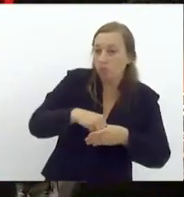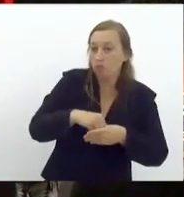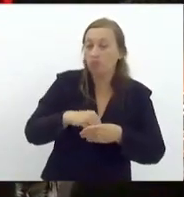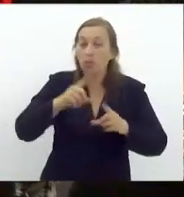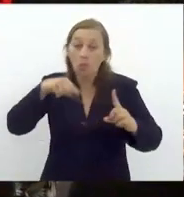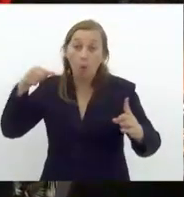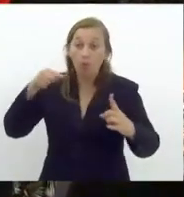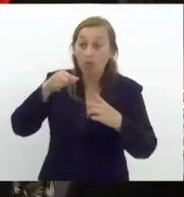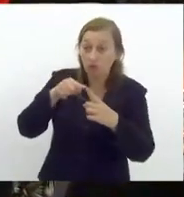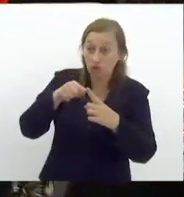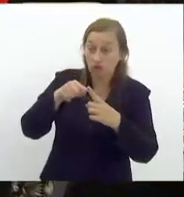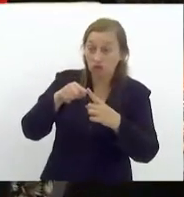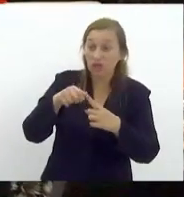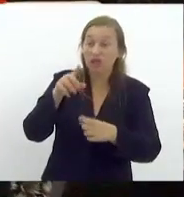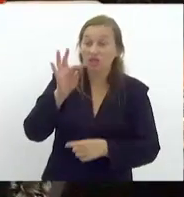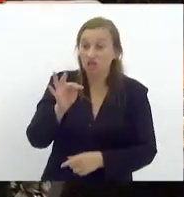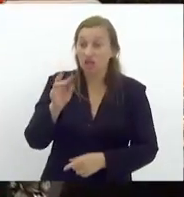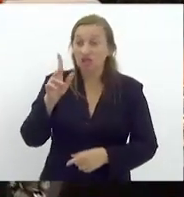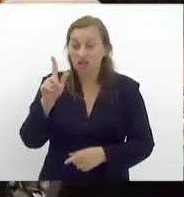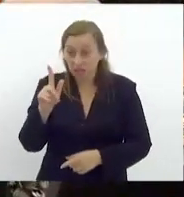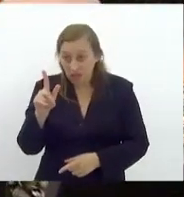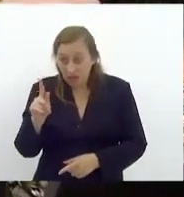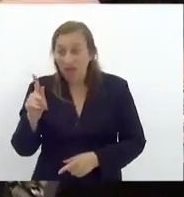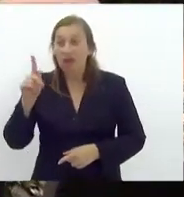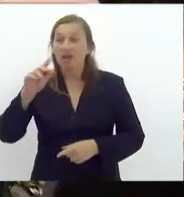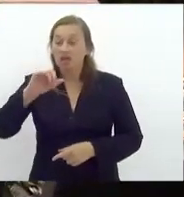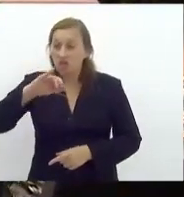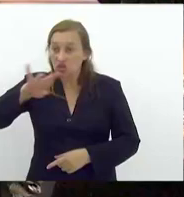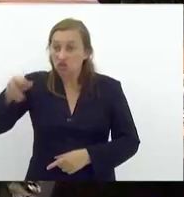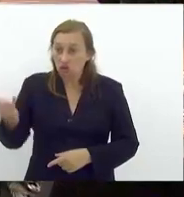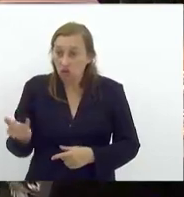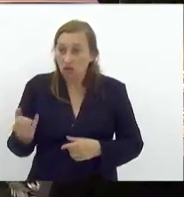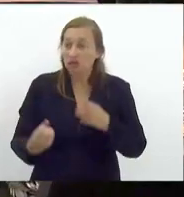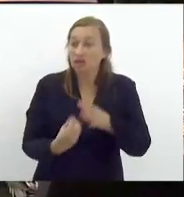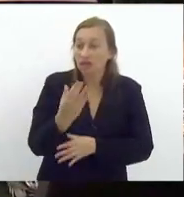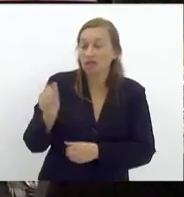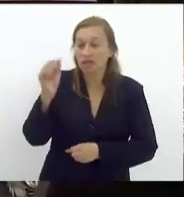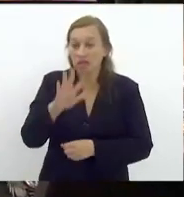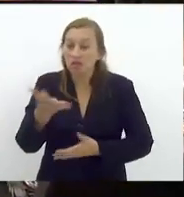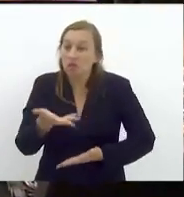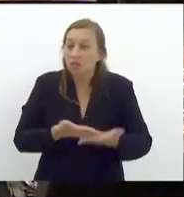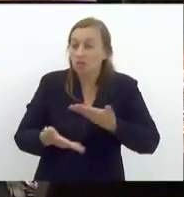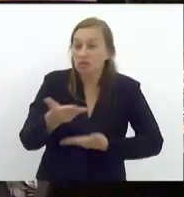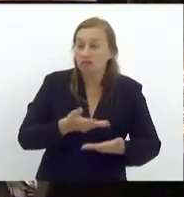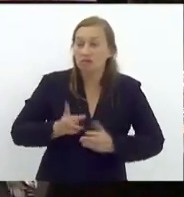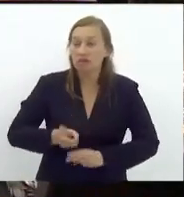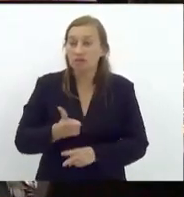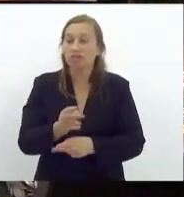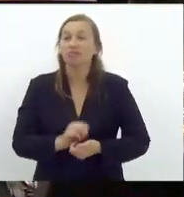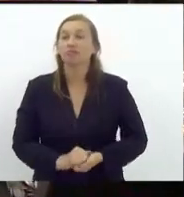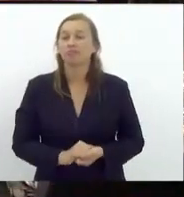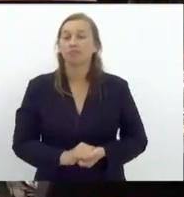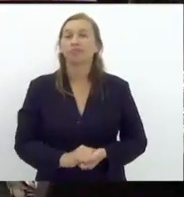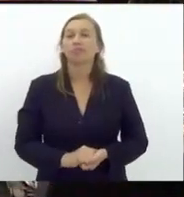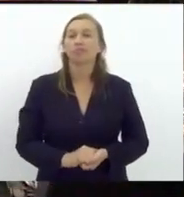com objetivos dos gt-rj construção Nacional sempre caminhando em parceria galera